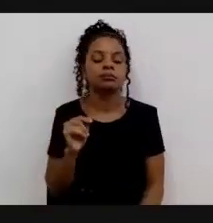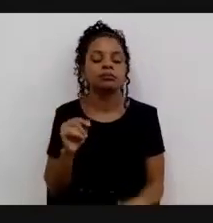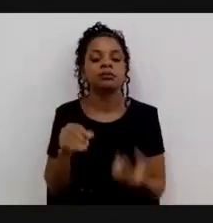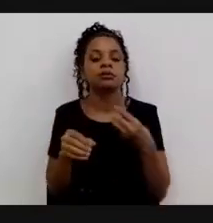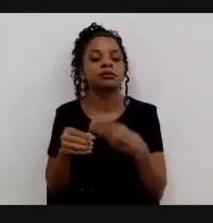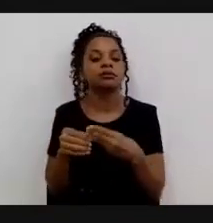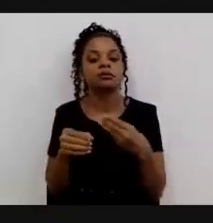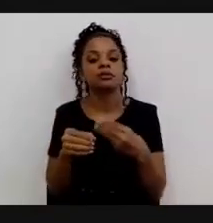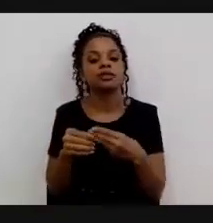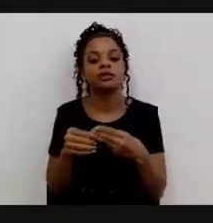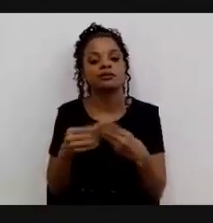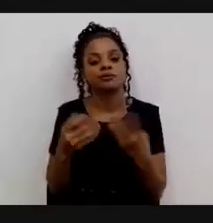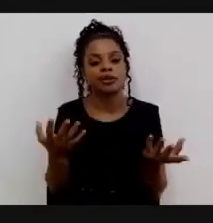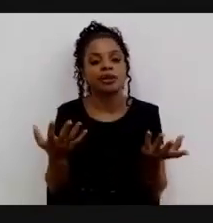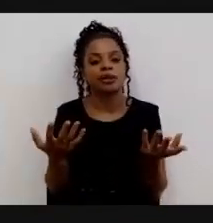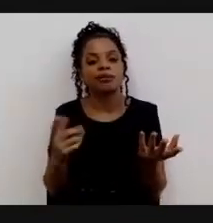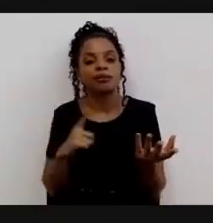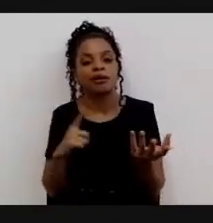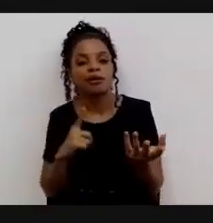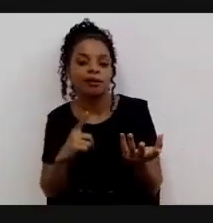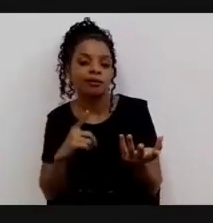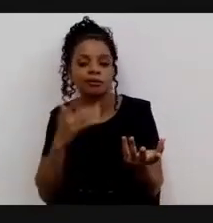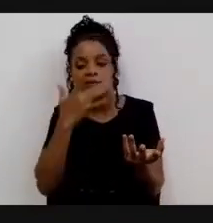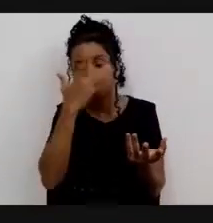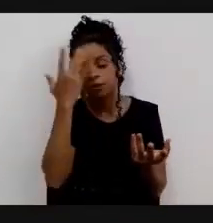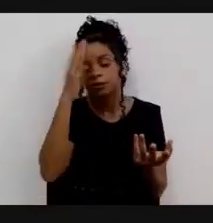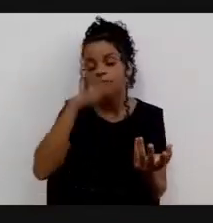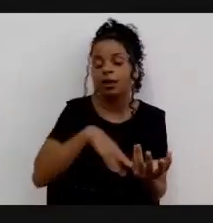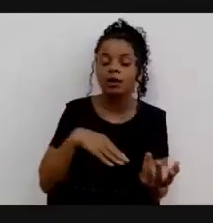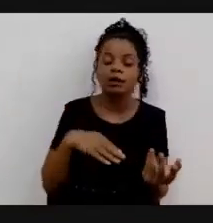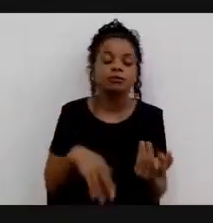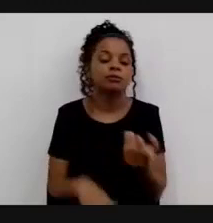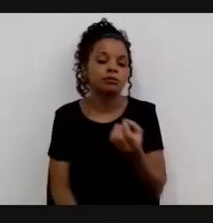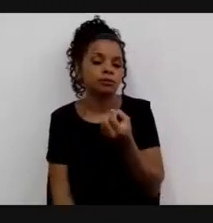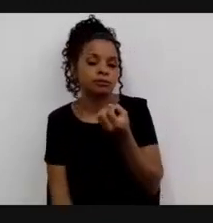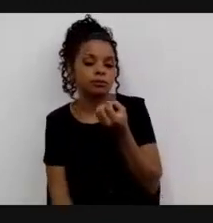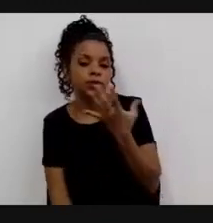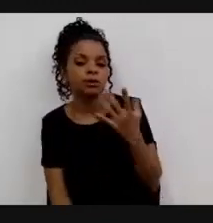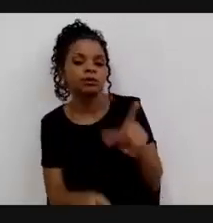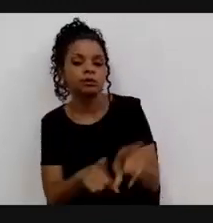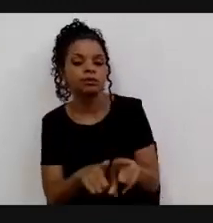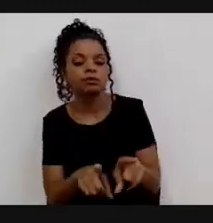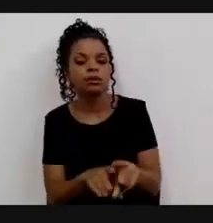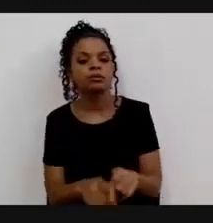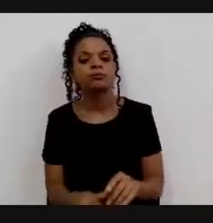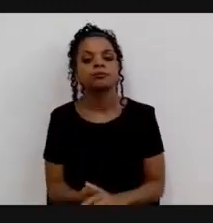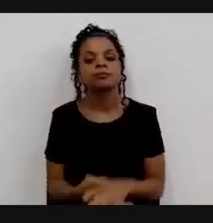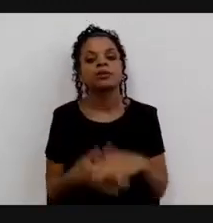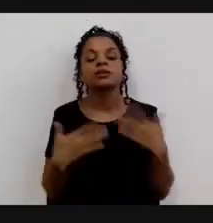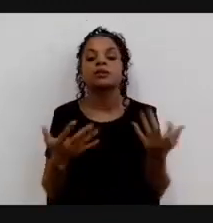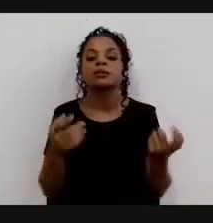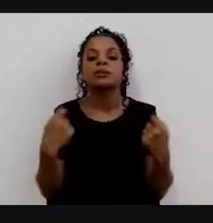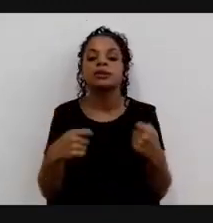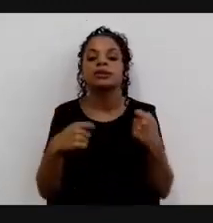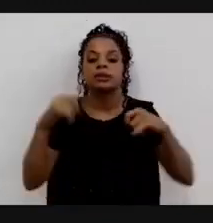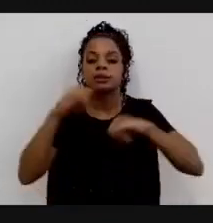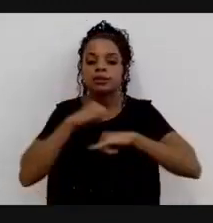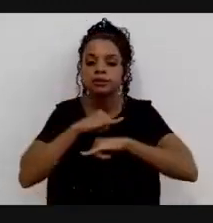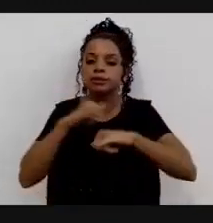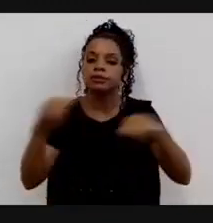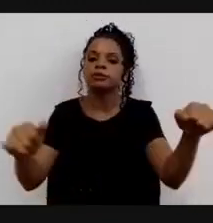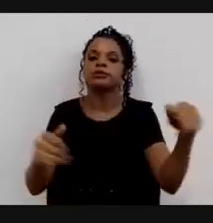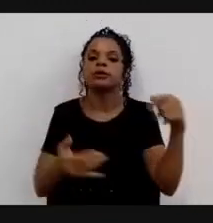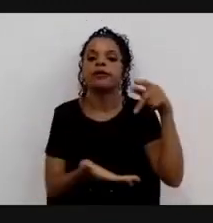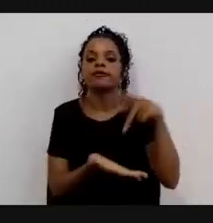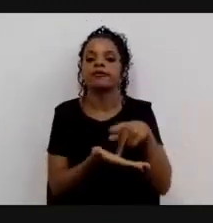gente? Quebrar os ciclos da desinformação, como é que quebra? Já falei aqui, é com a verdade, somente com a verdade. Então, tudo que